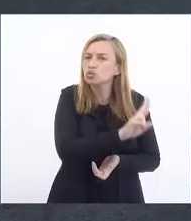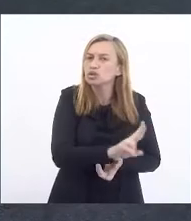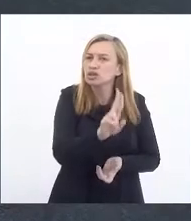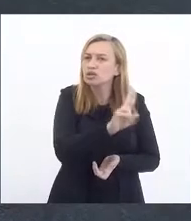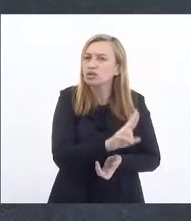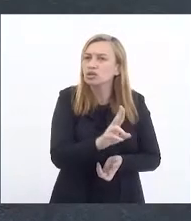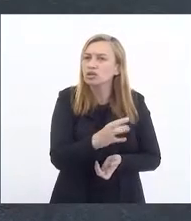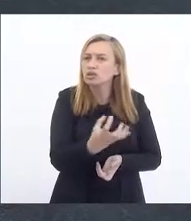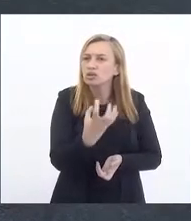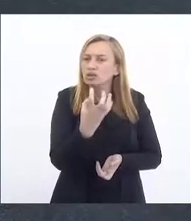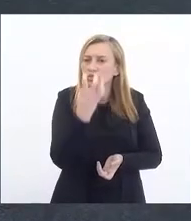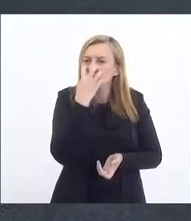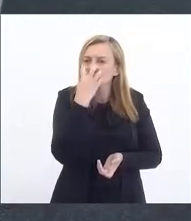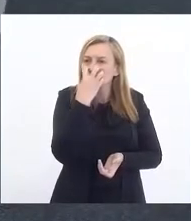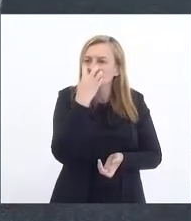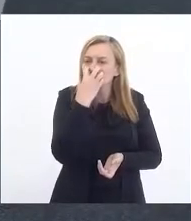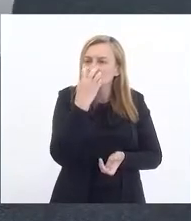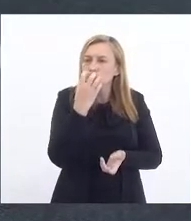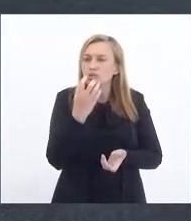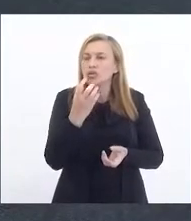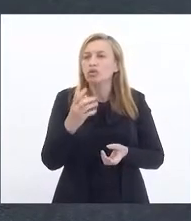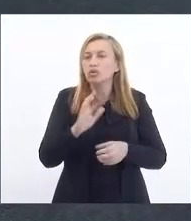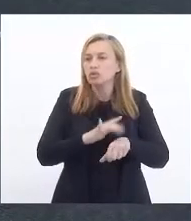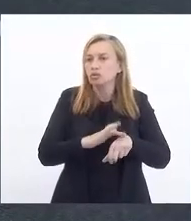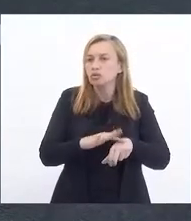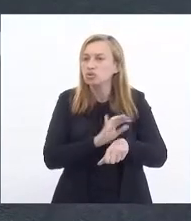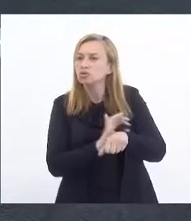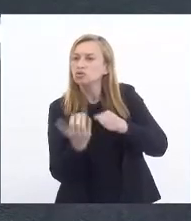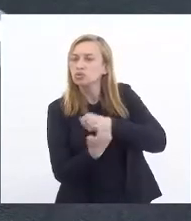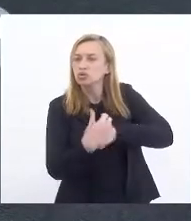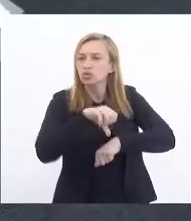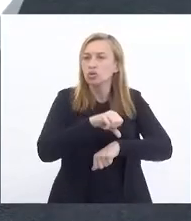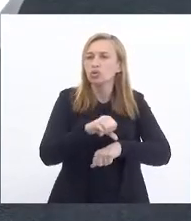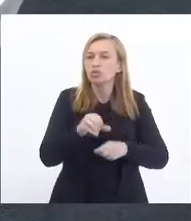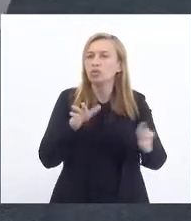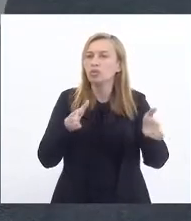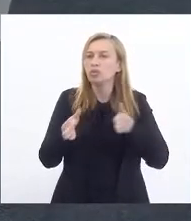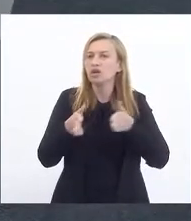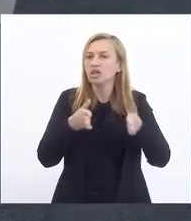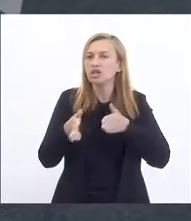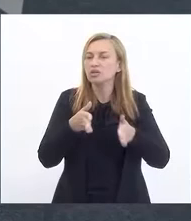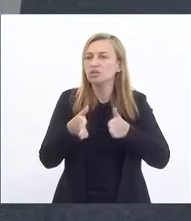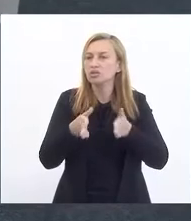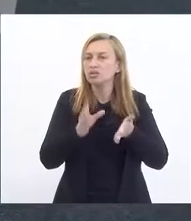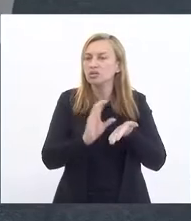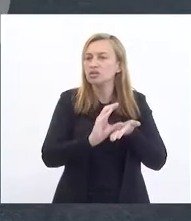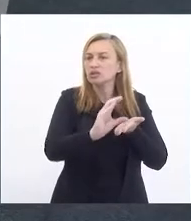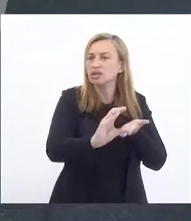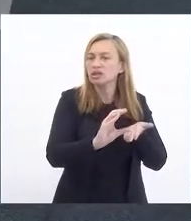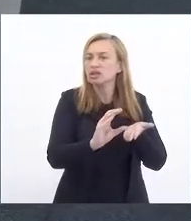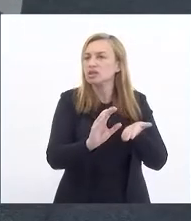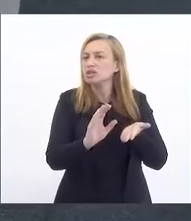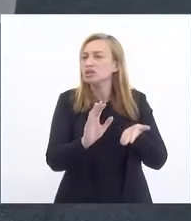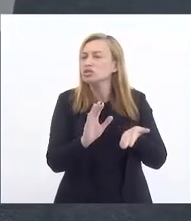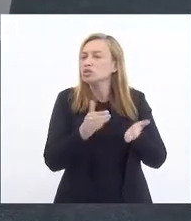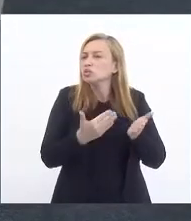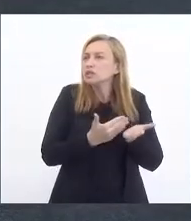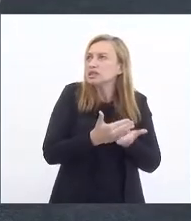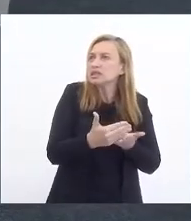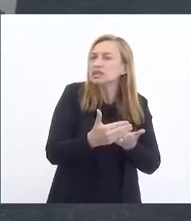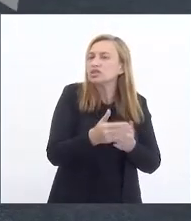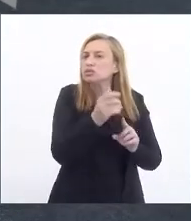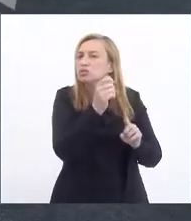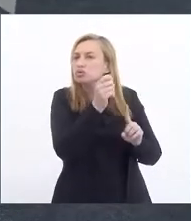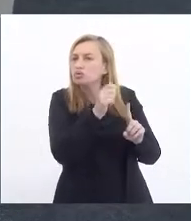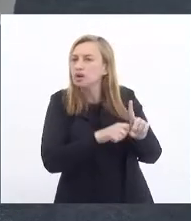intubação de pacientes com covid o prazo de entrega se extinguia no início do